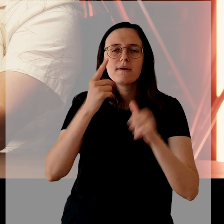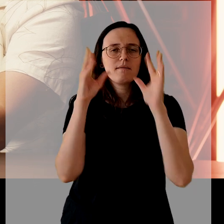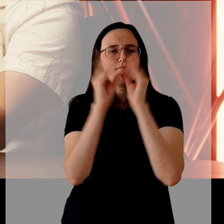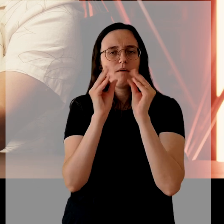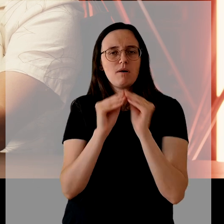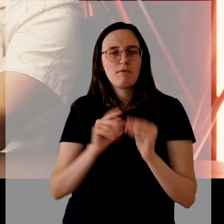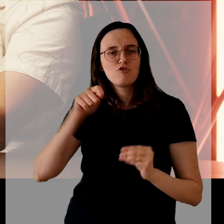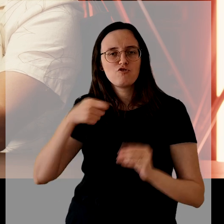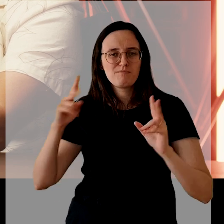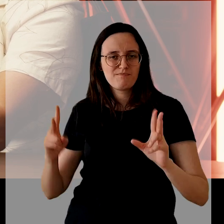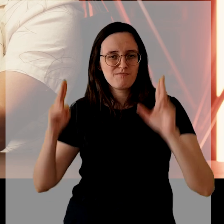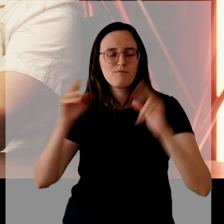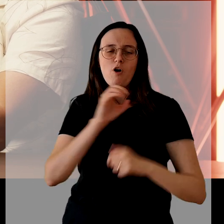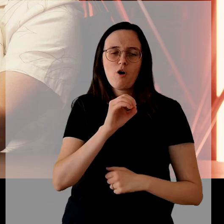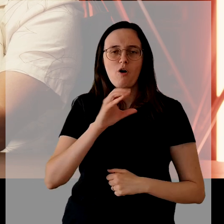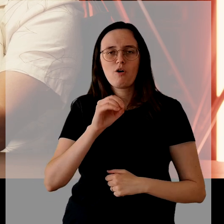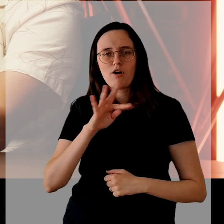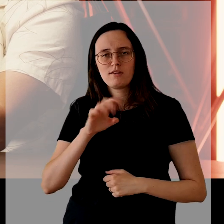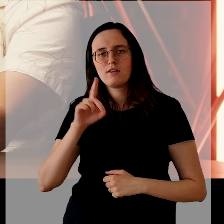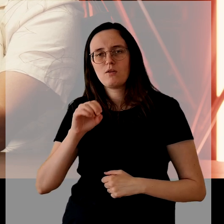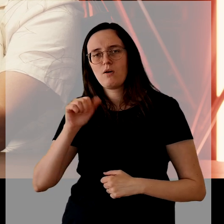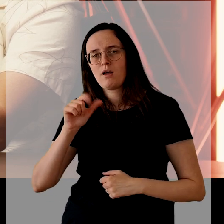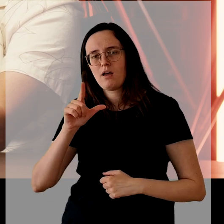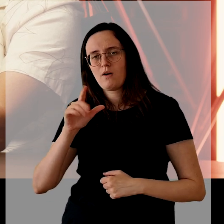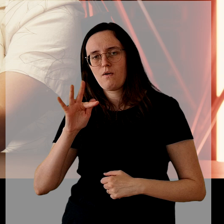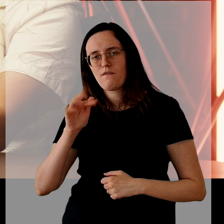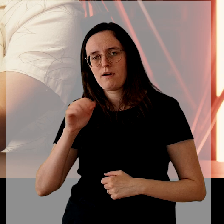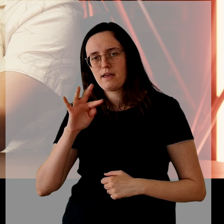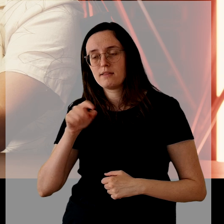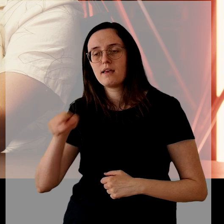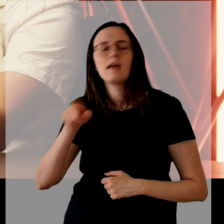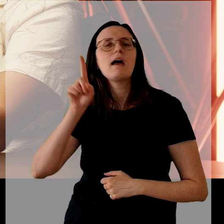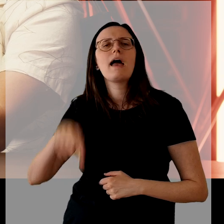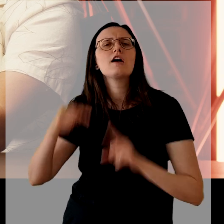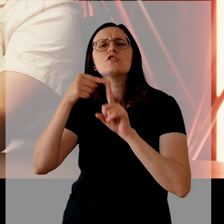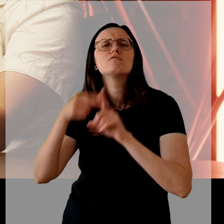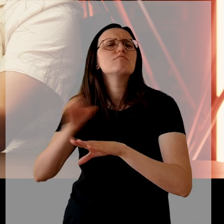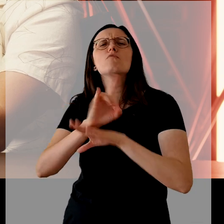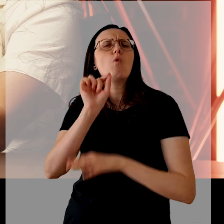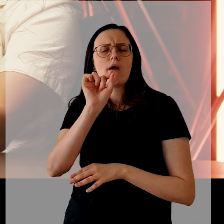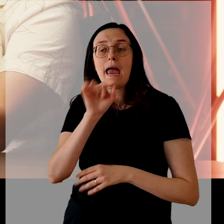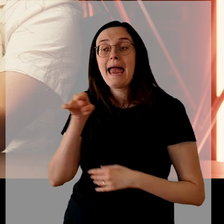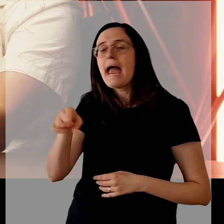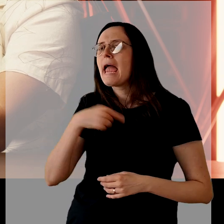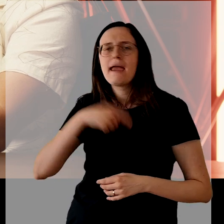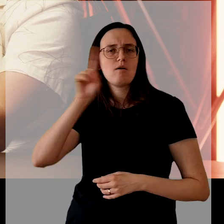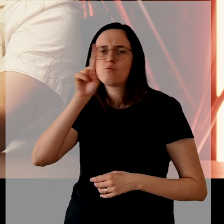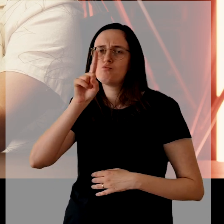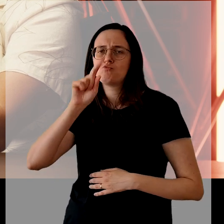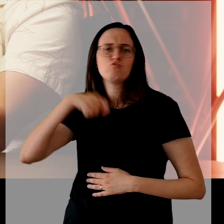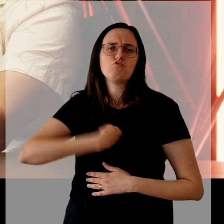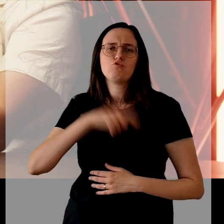sinopses do Corte do Alfaiate, ele foi lançado como um documentário etnográfico. Eu não assino